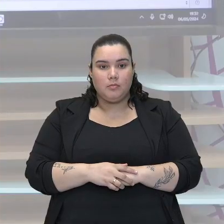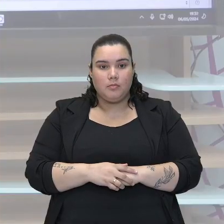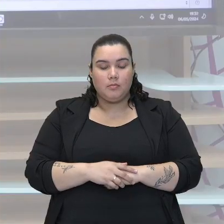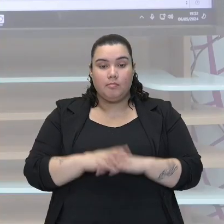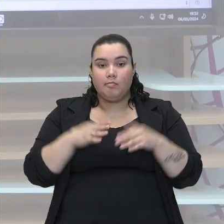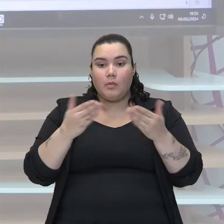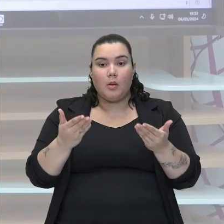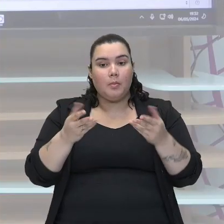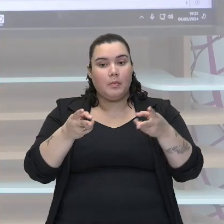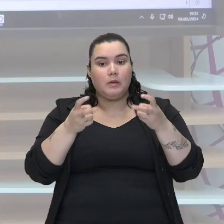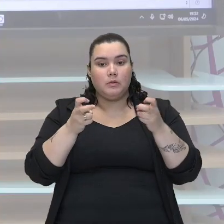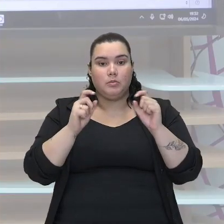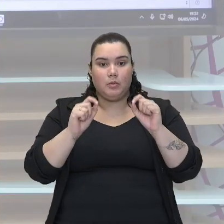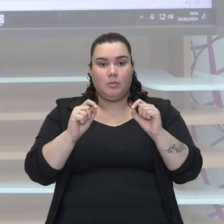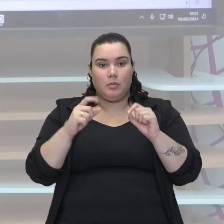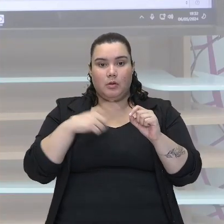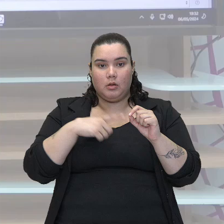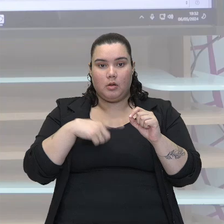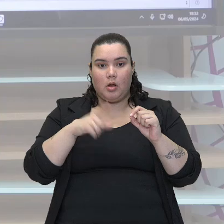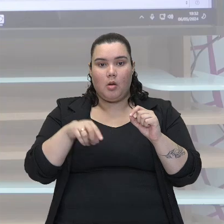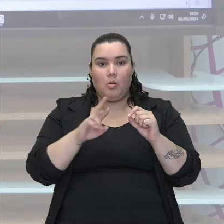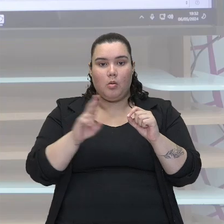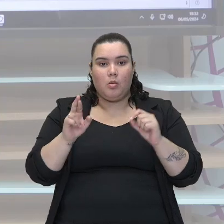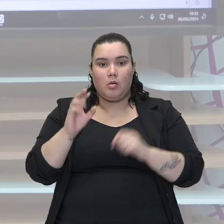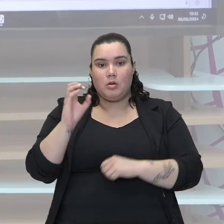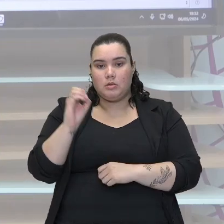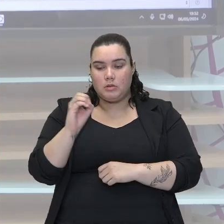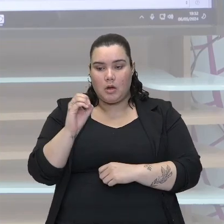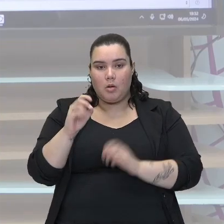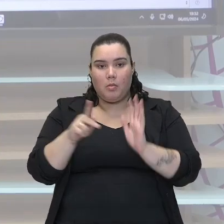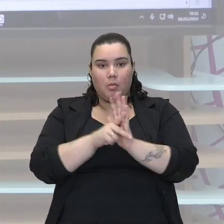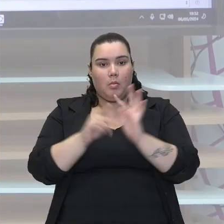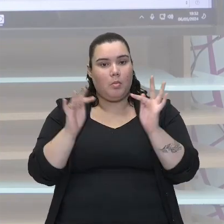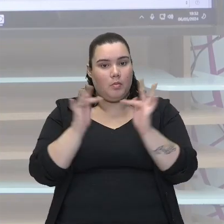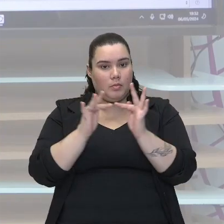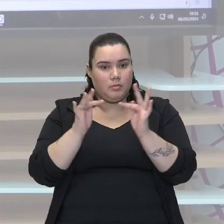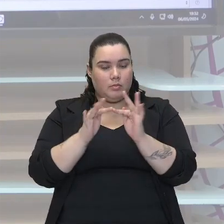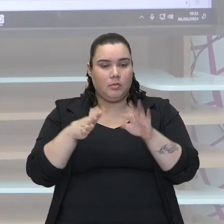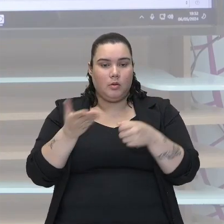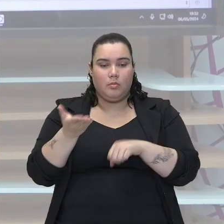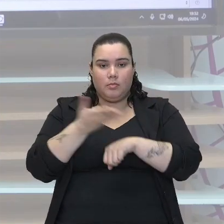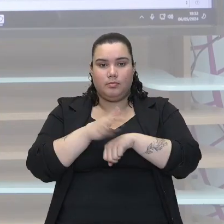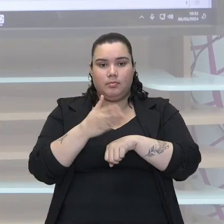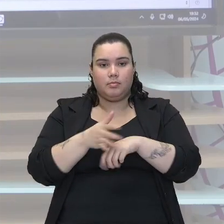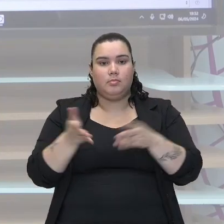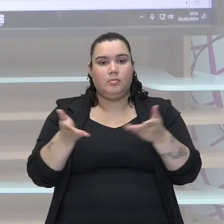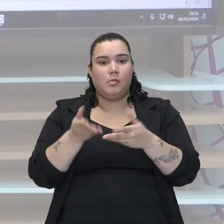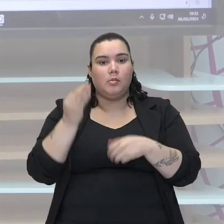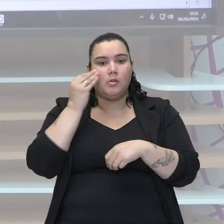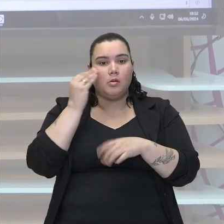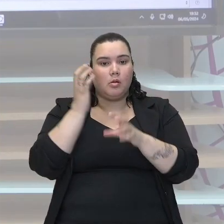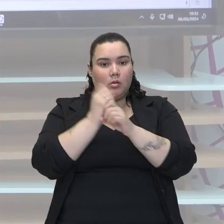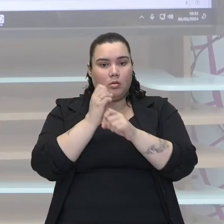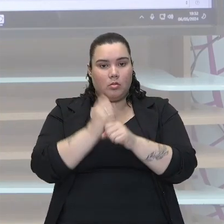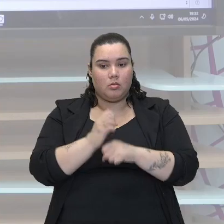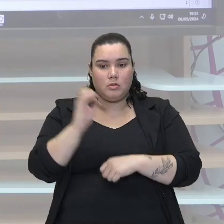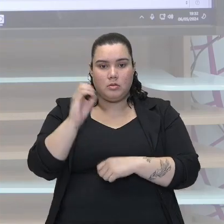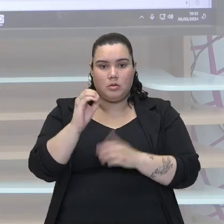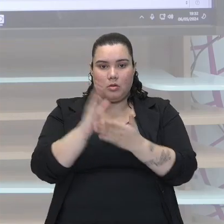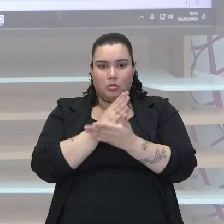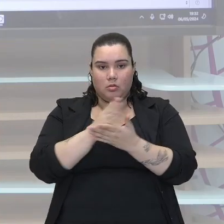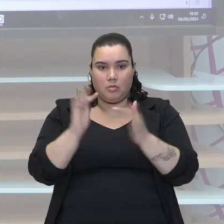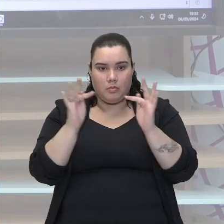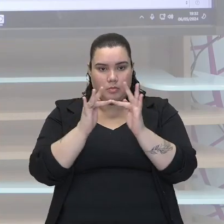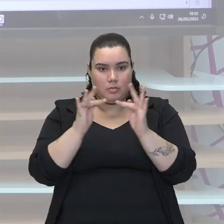Então, vejam, por isso recebe o nome de zeros da função. E para praticar, agora a gente vai calcular os zeros de algumas